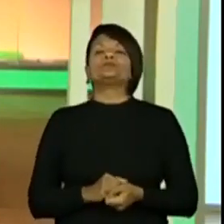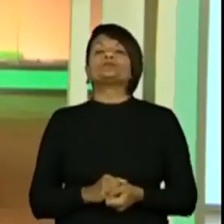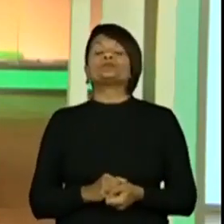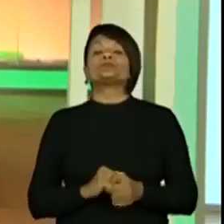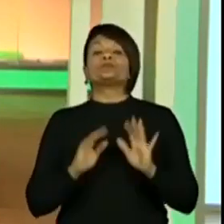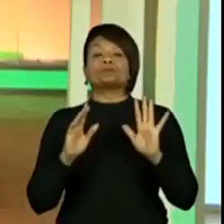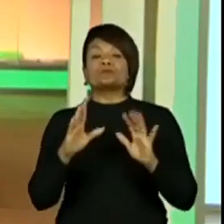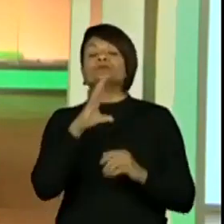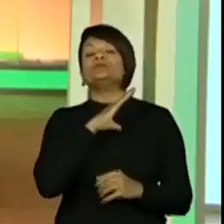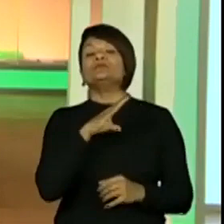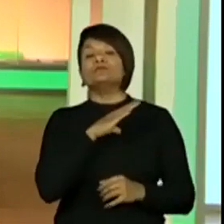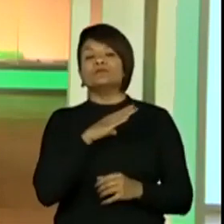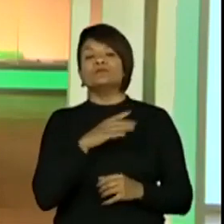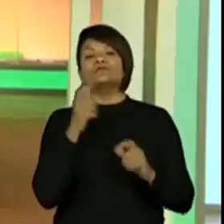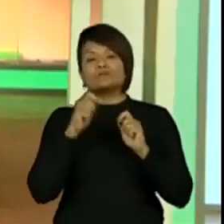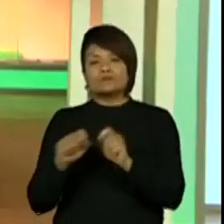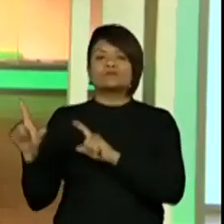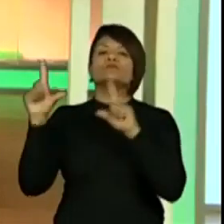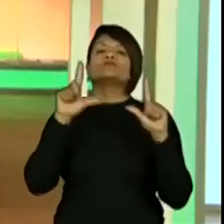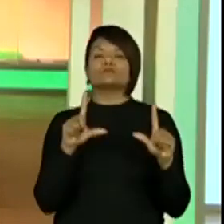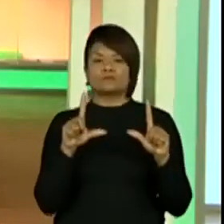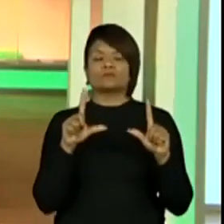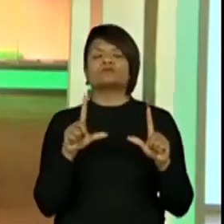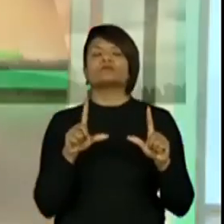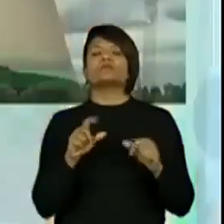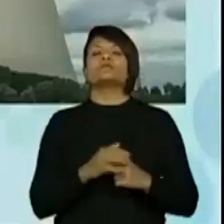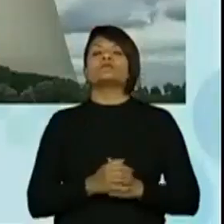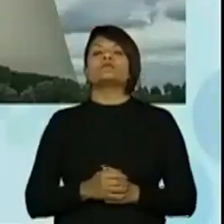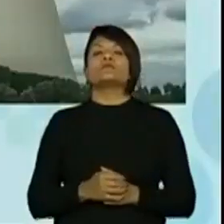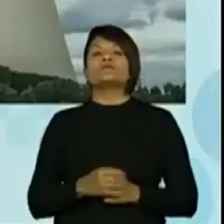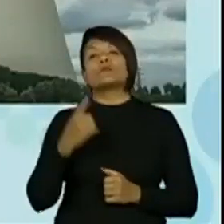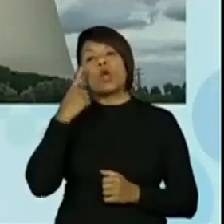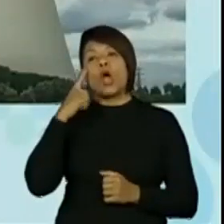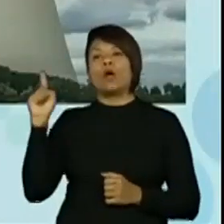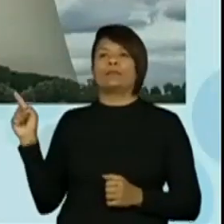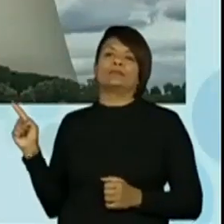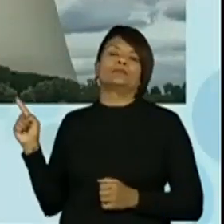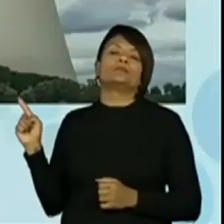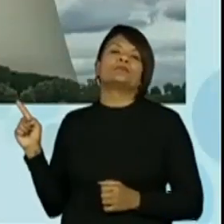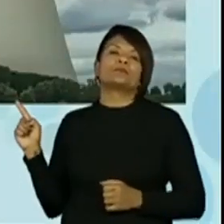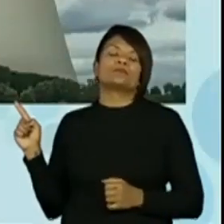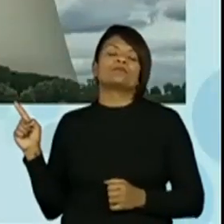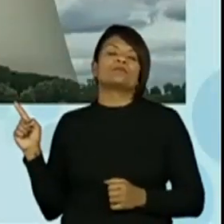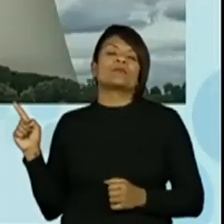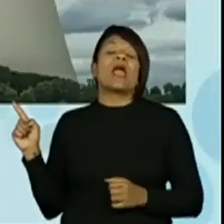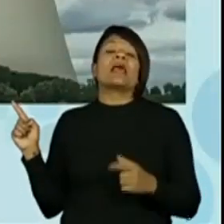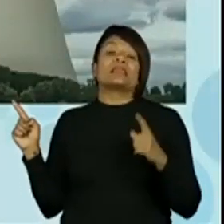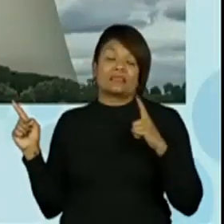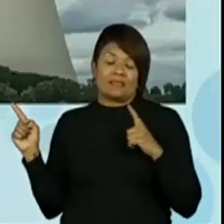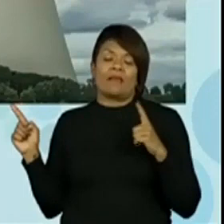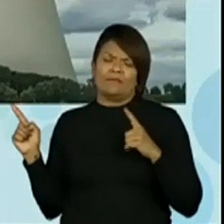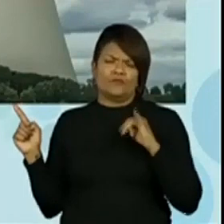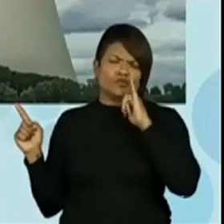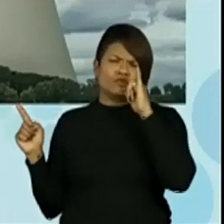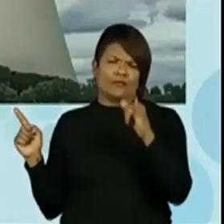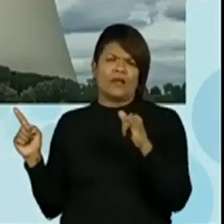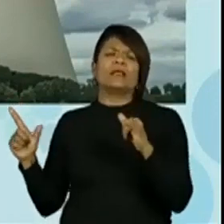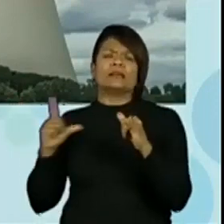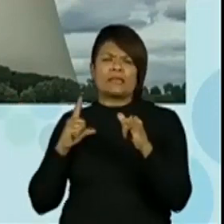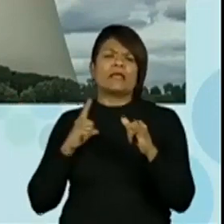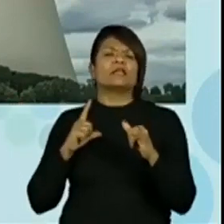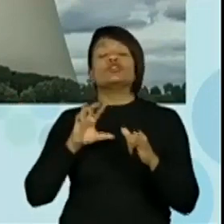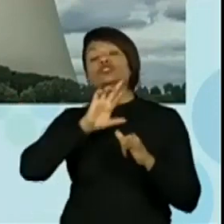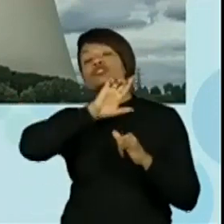A cidade, pode passar para mim, por favor? Conversa sobre as imagens. Como a gente falou, existem muitos impactos